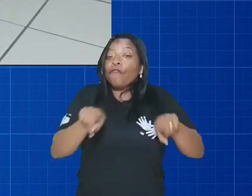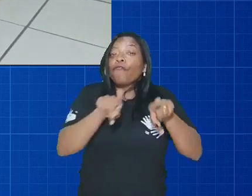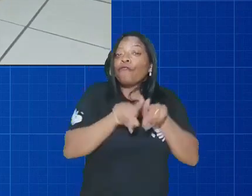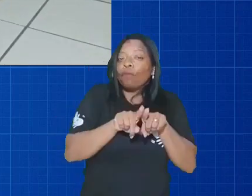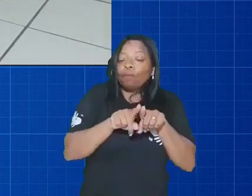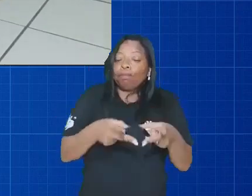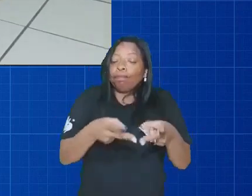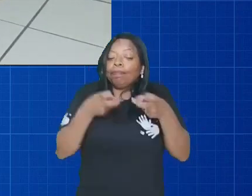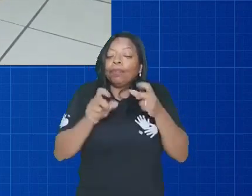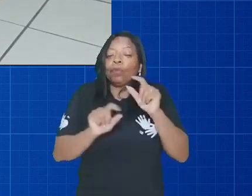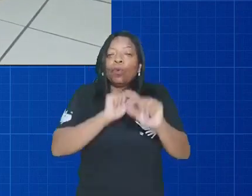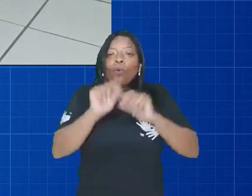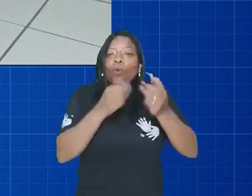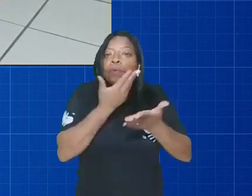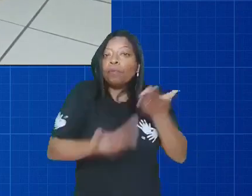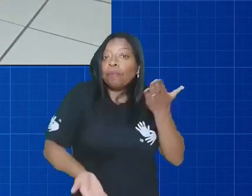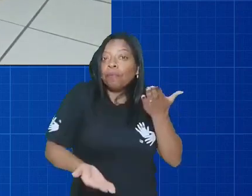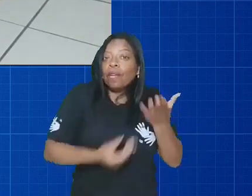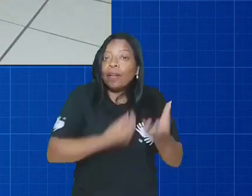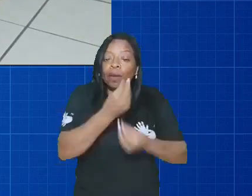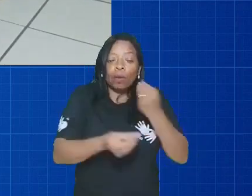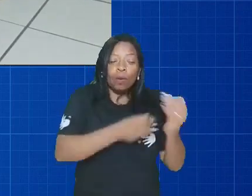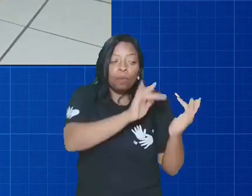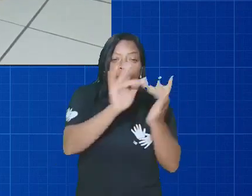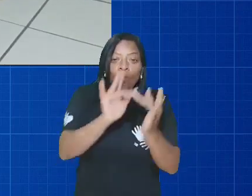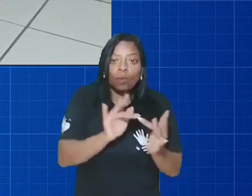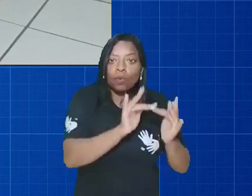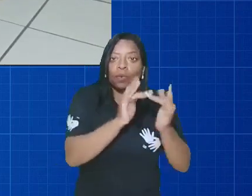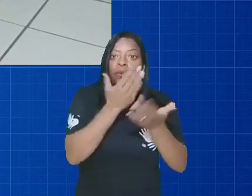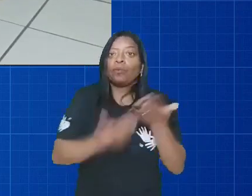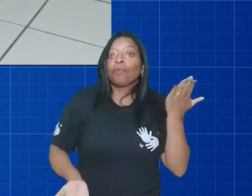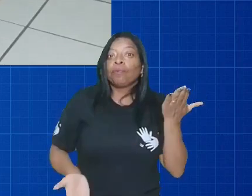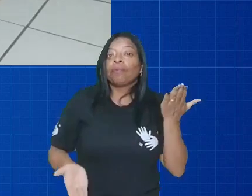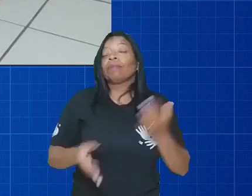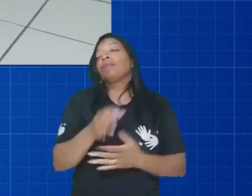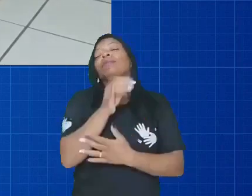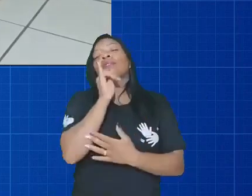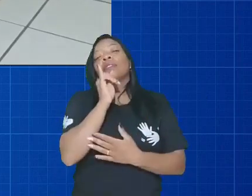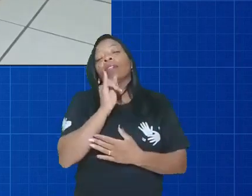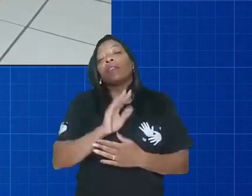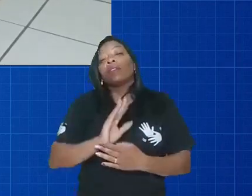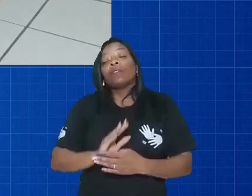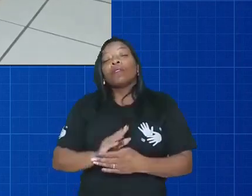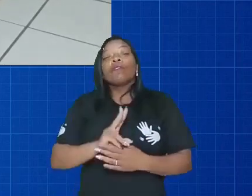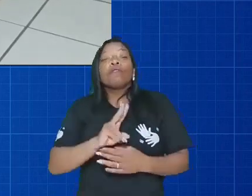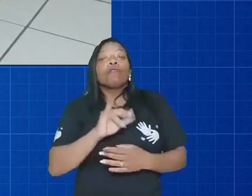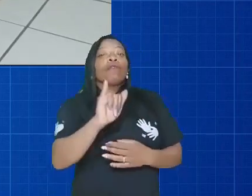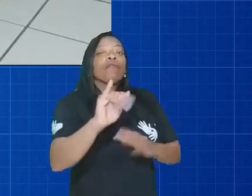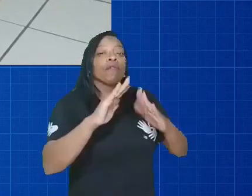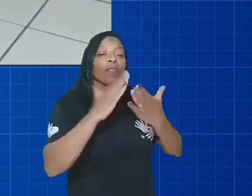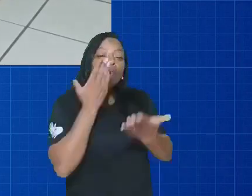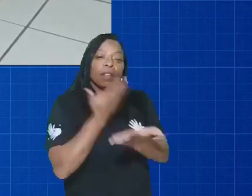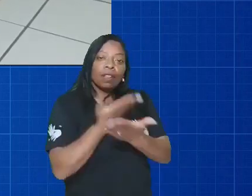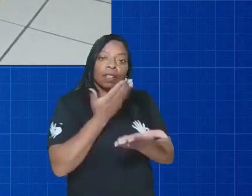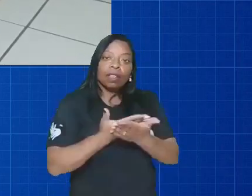está acontecendo? O que está se perdendo tanto? Aí eu vou na escola, converso com o coordenador pedagógico, converso com o diretor,